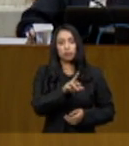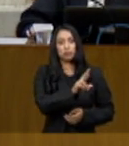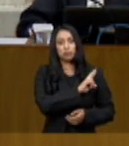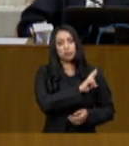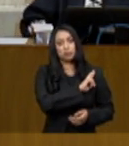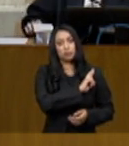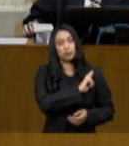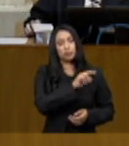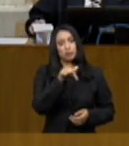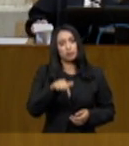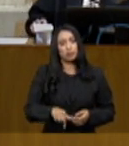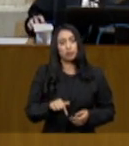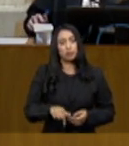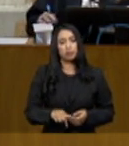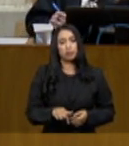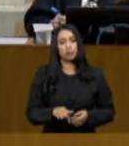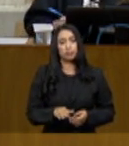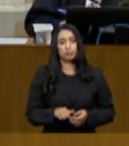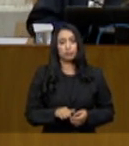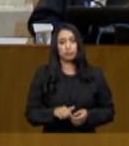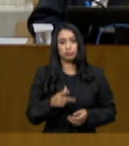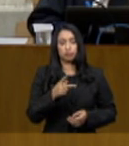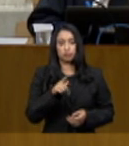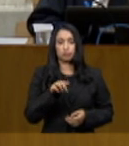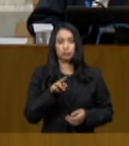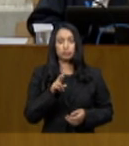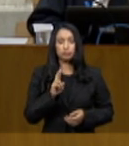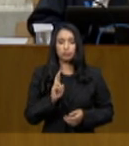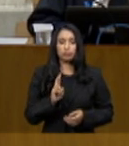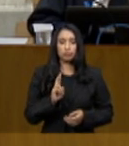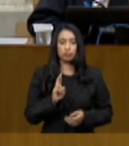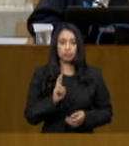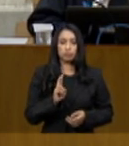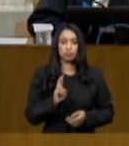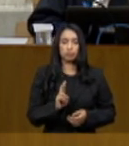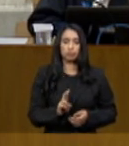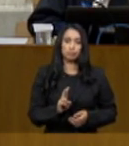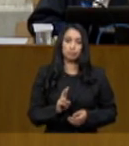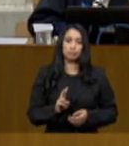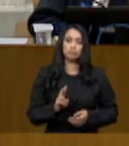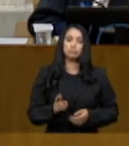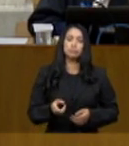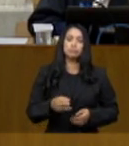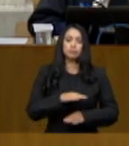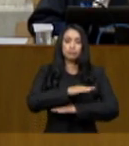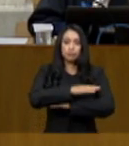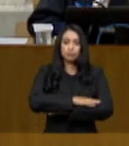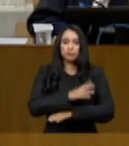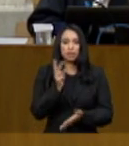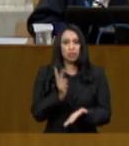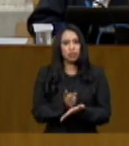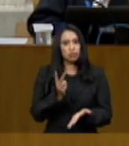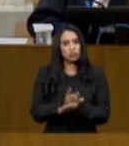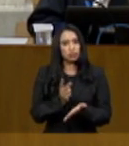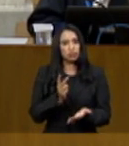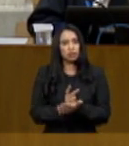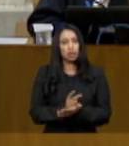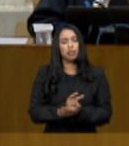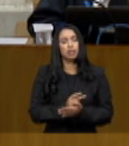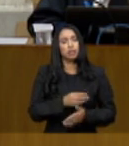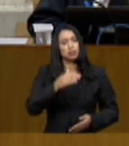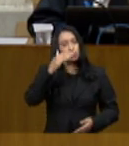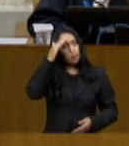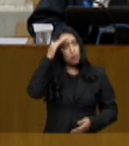do ministério do procurador-geral da república de está na bancada pode ser e o ministério